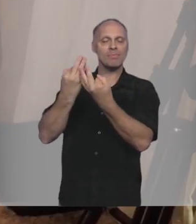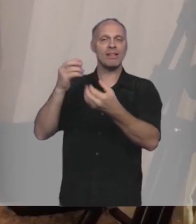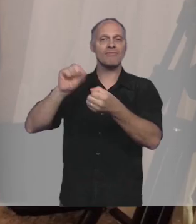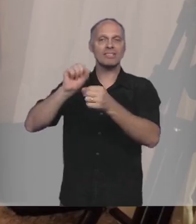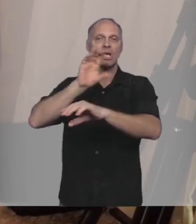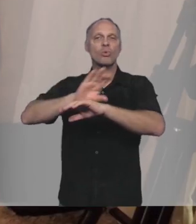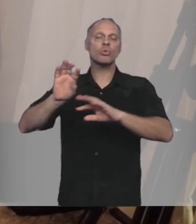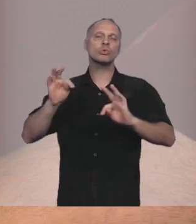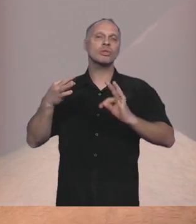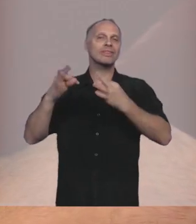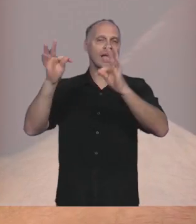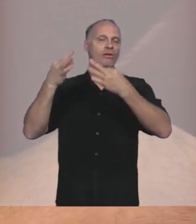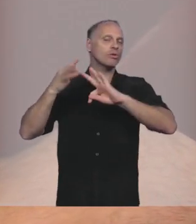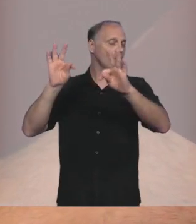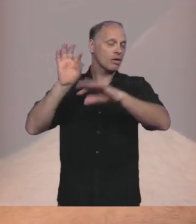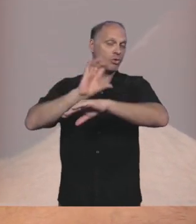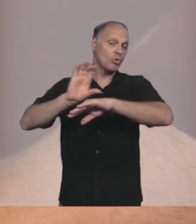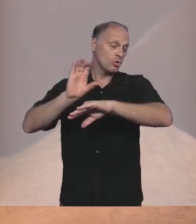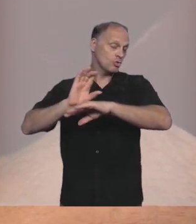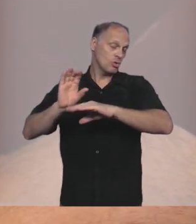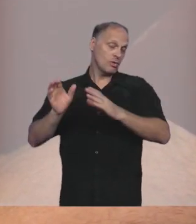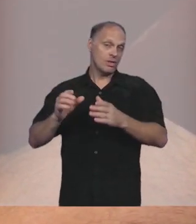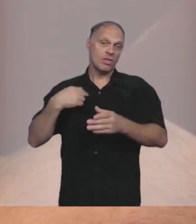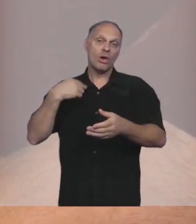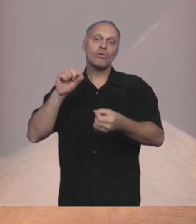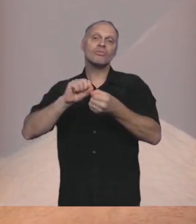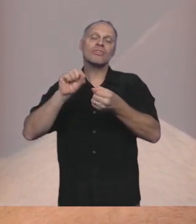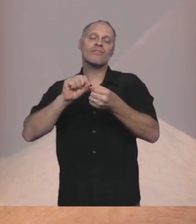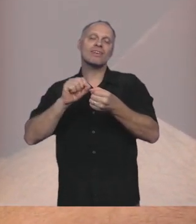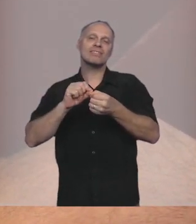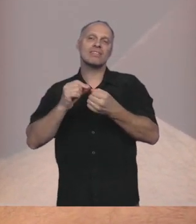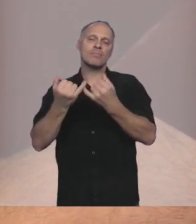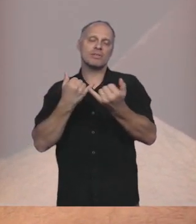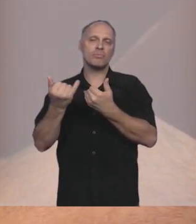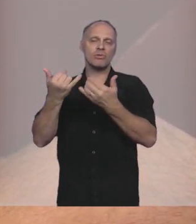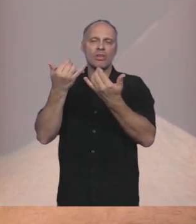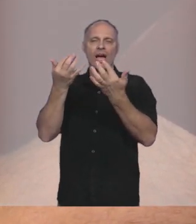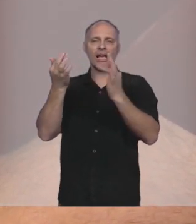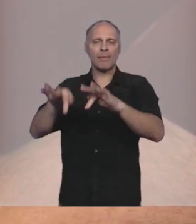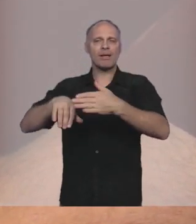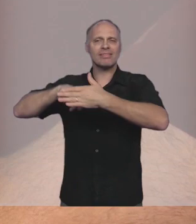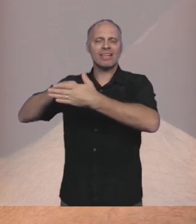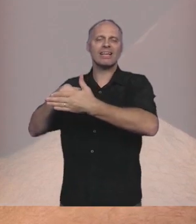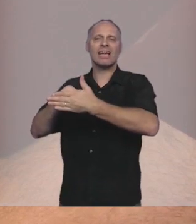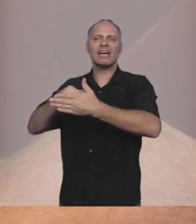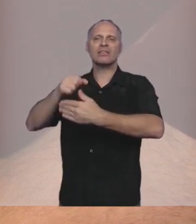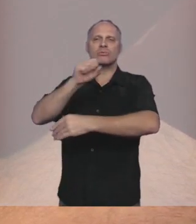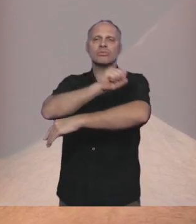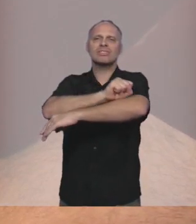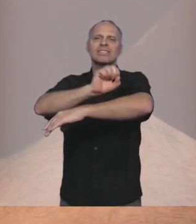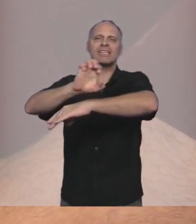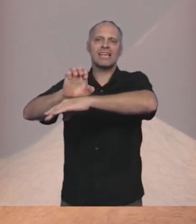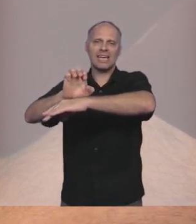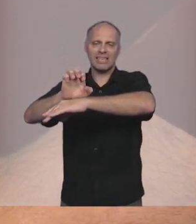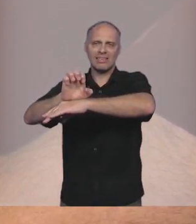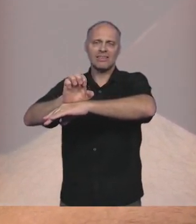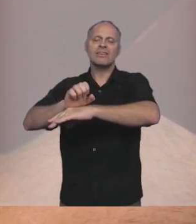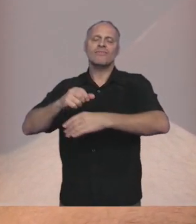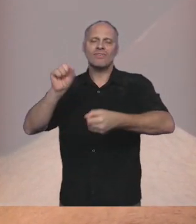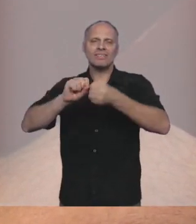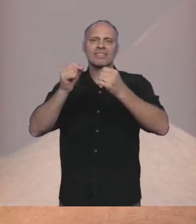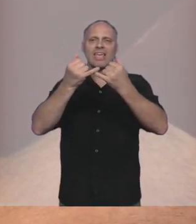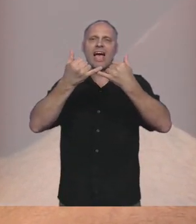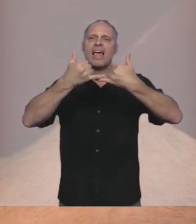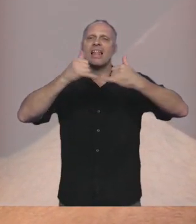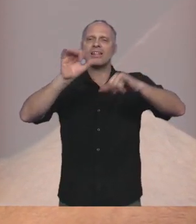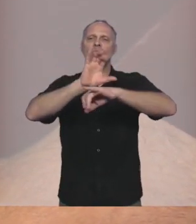de fazer curso técnico, então eu estava fazendo... Eu tinha acabado de abandonar o Senai, fazia